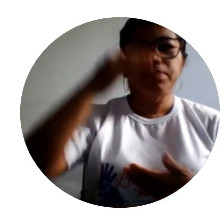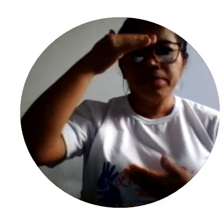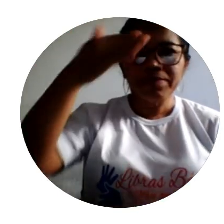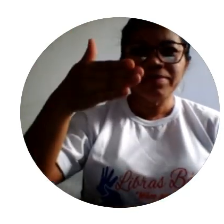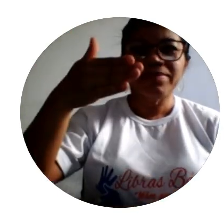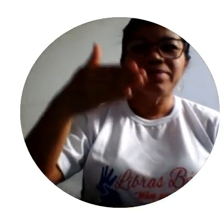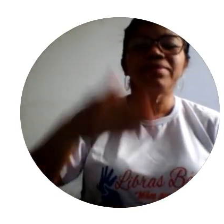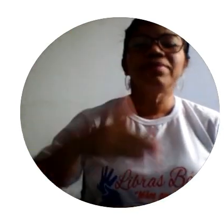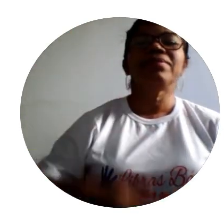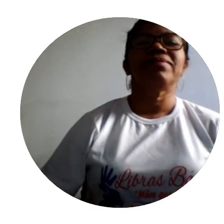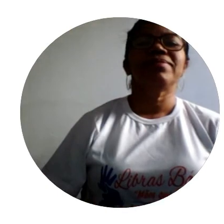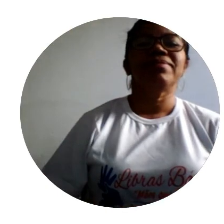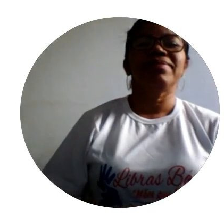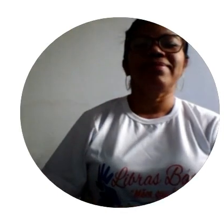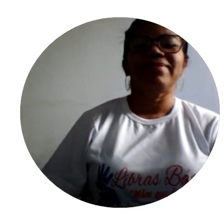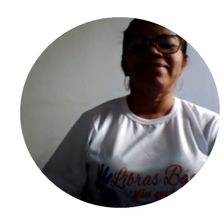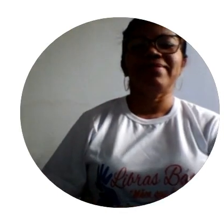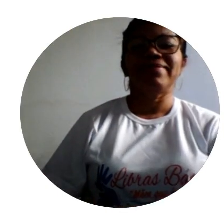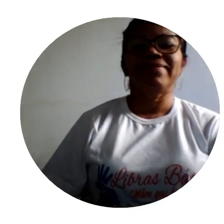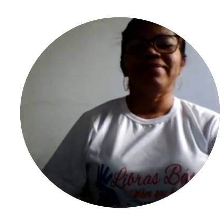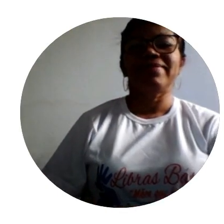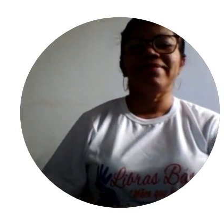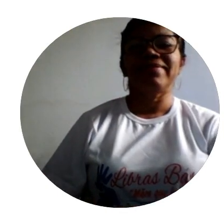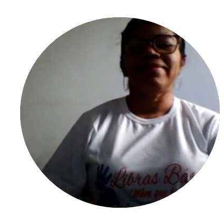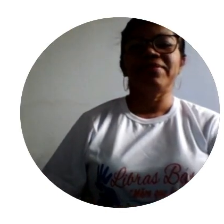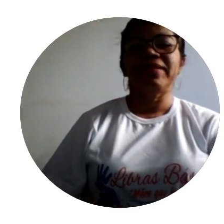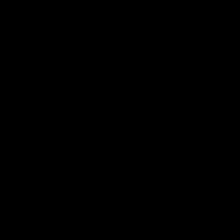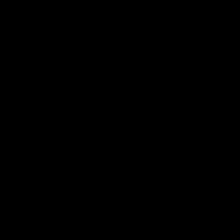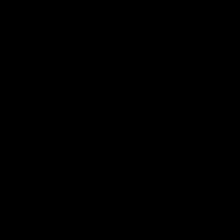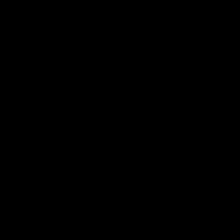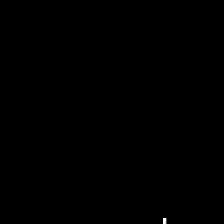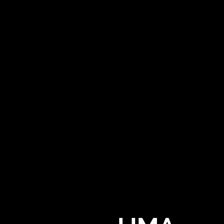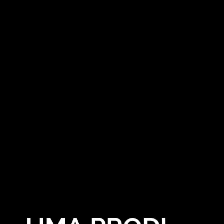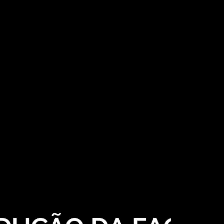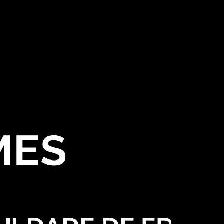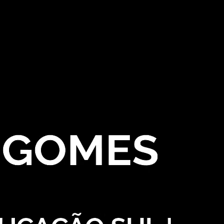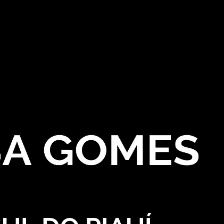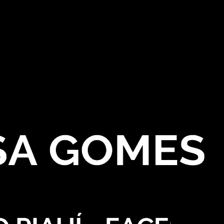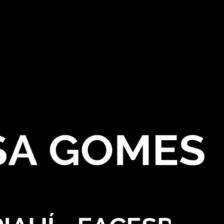Thank you.